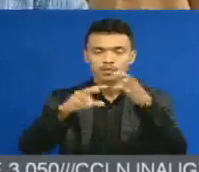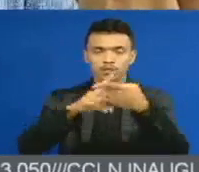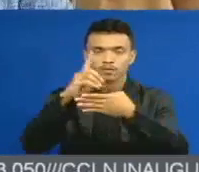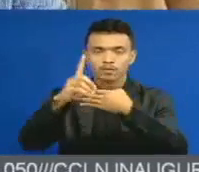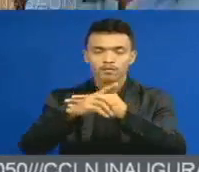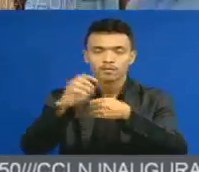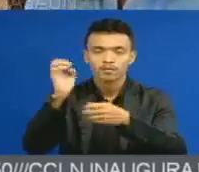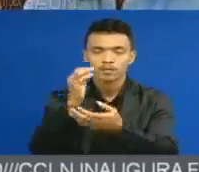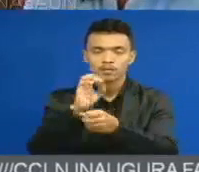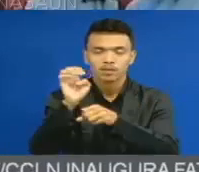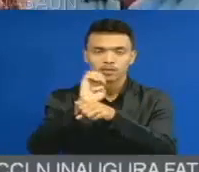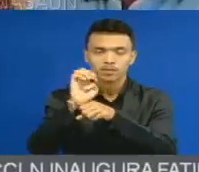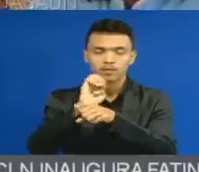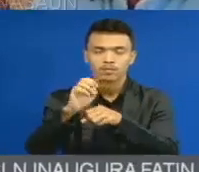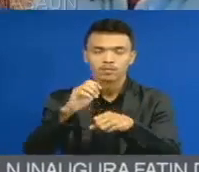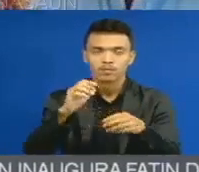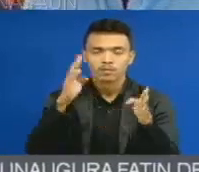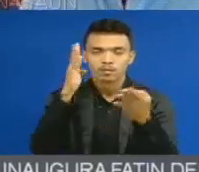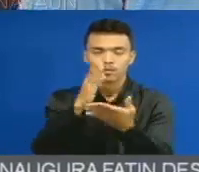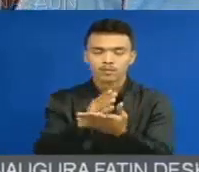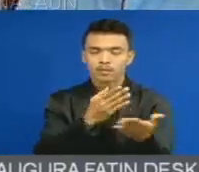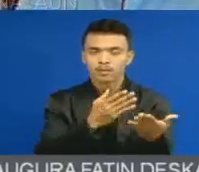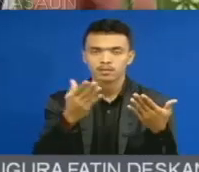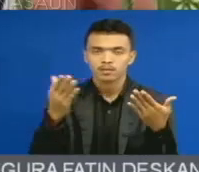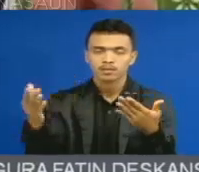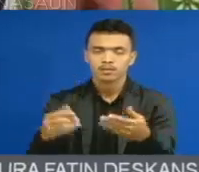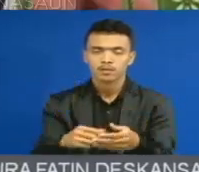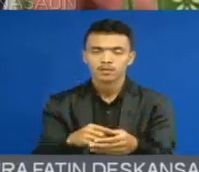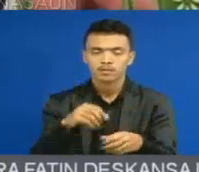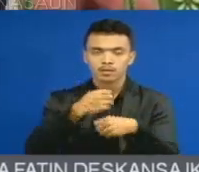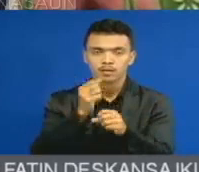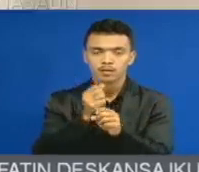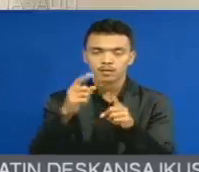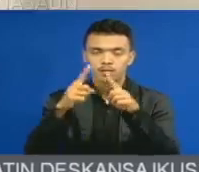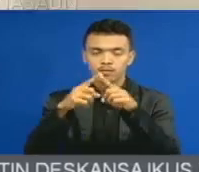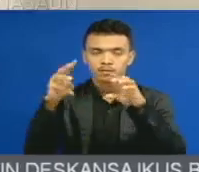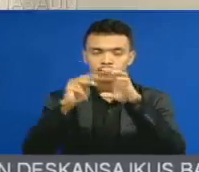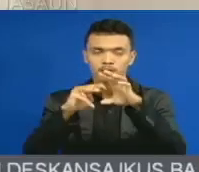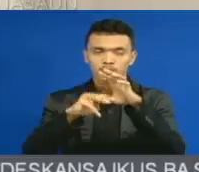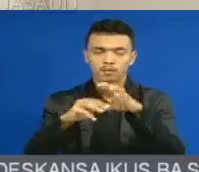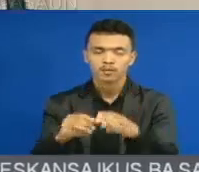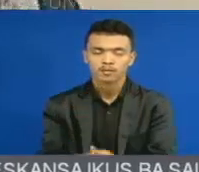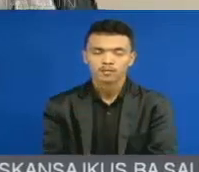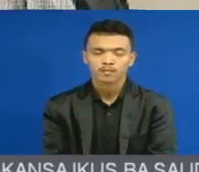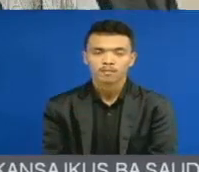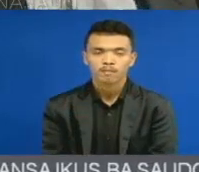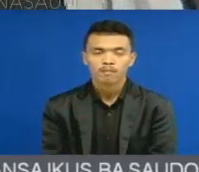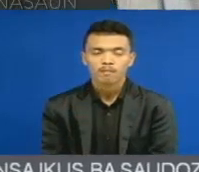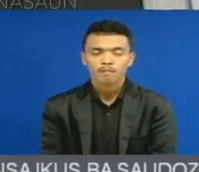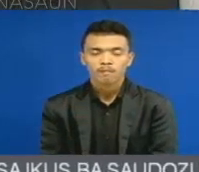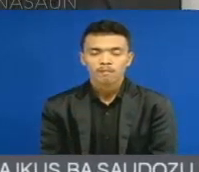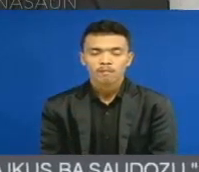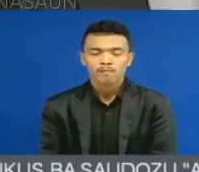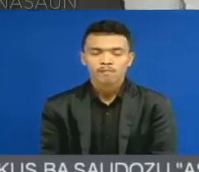no balanço importação inclui suporta cria produto nebe potência ba mercado. Governo da no